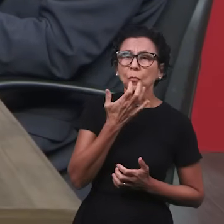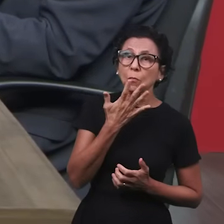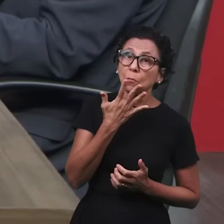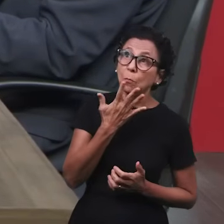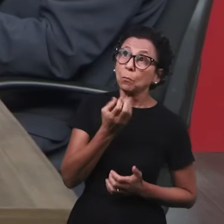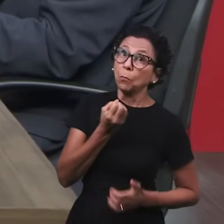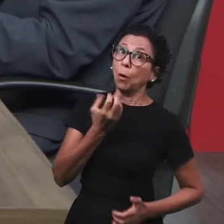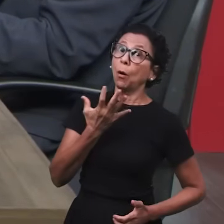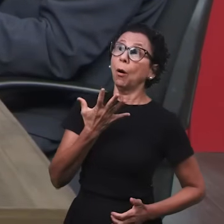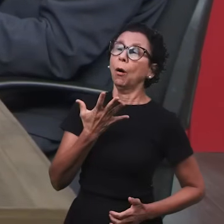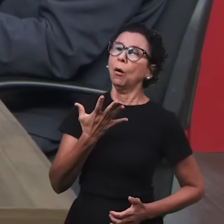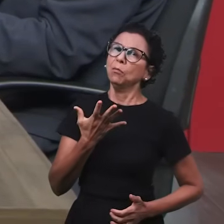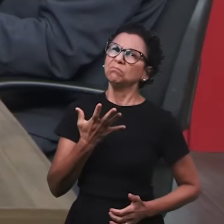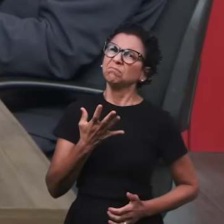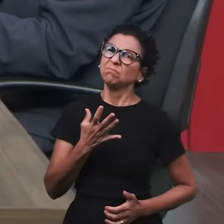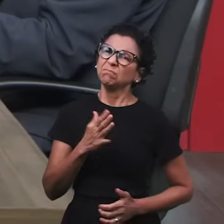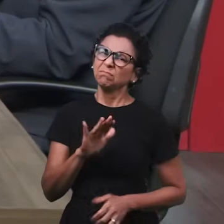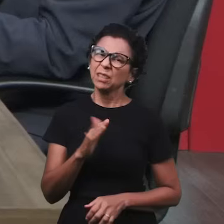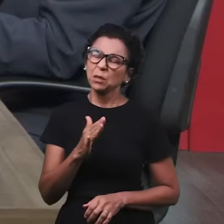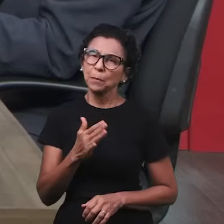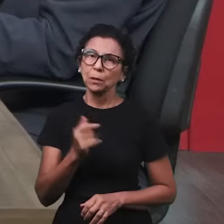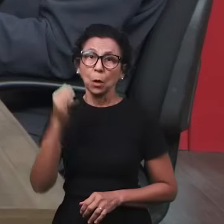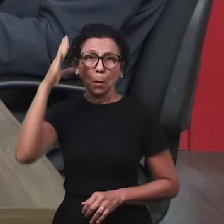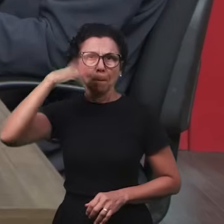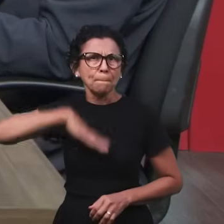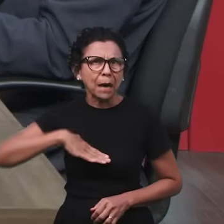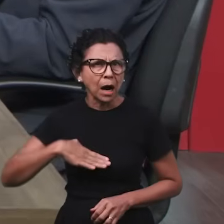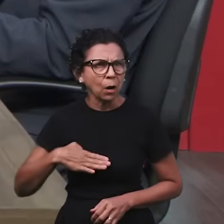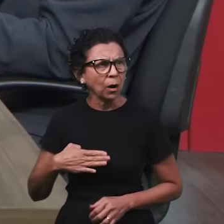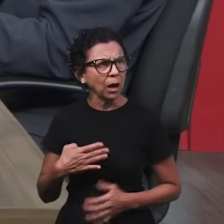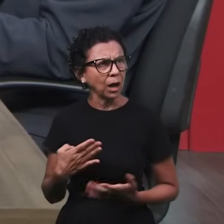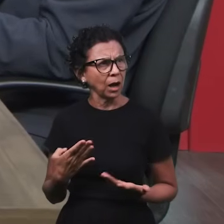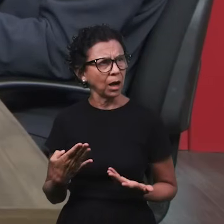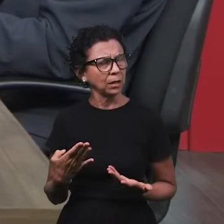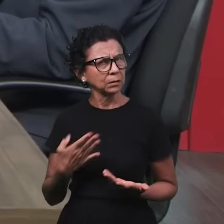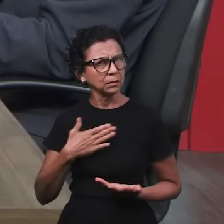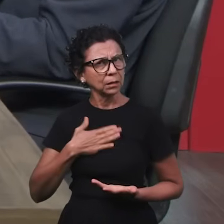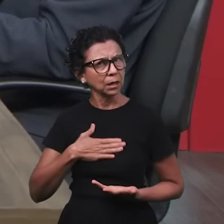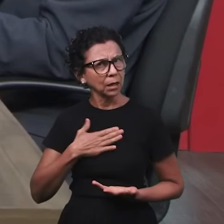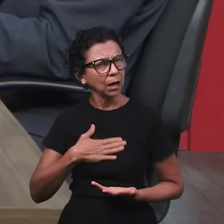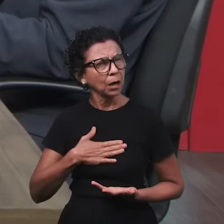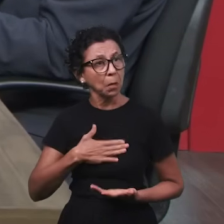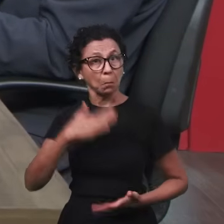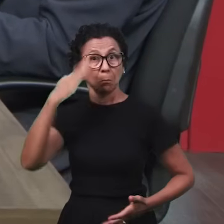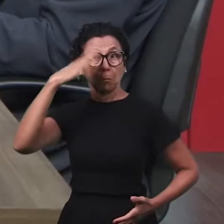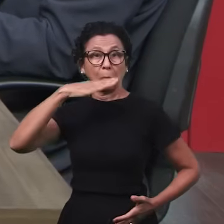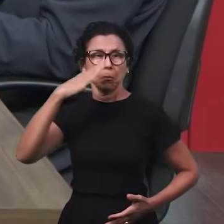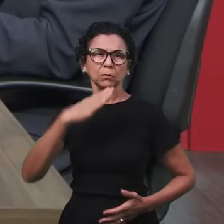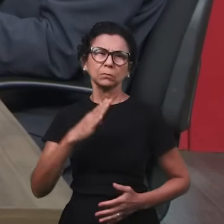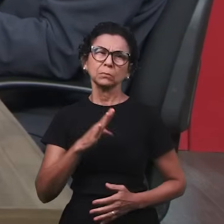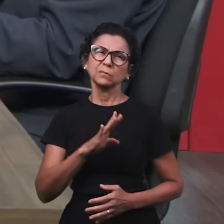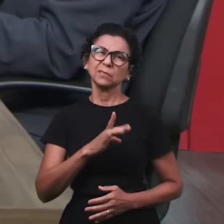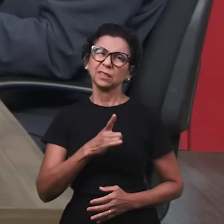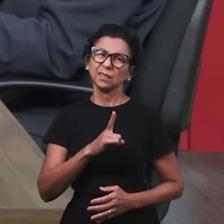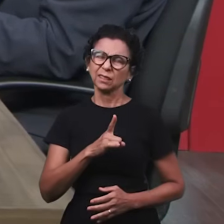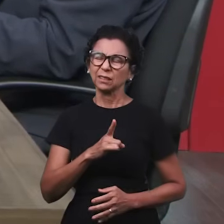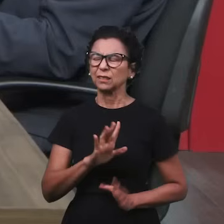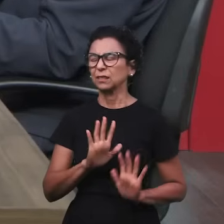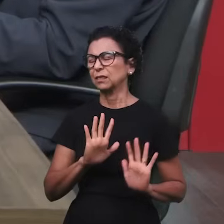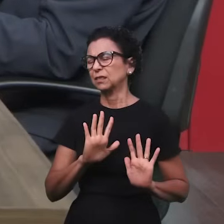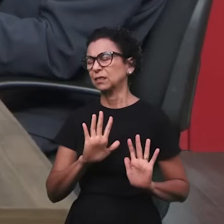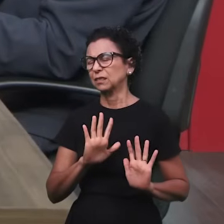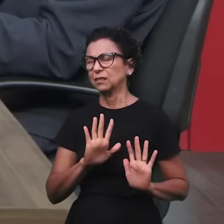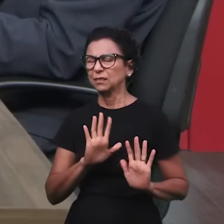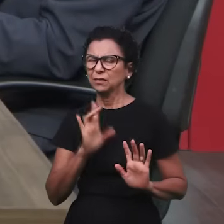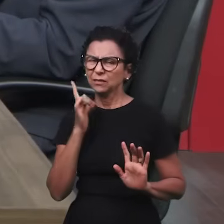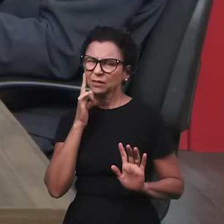ele tenta trazer o bem, mas o bem ele não é tão bom assim. E às vezes tenta fazer isso com Deus, colocando